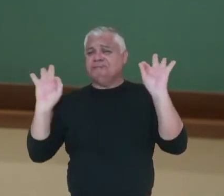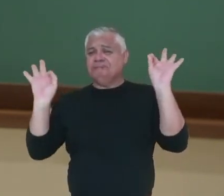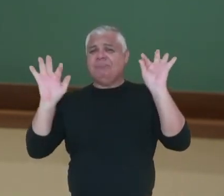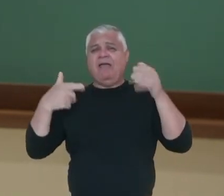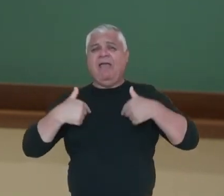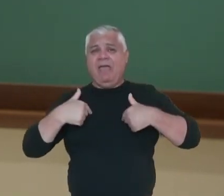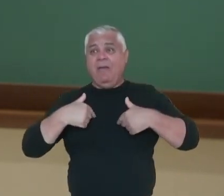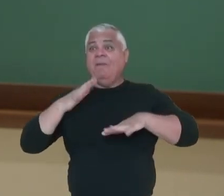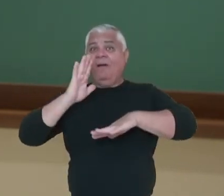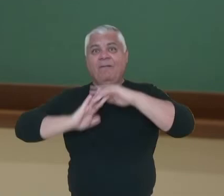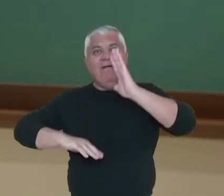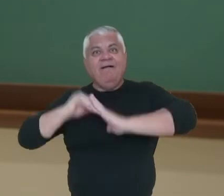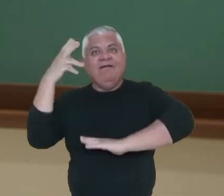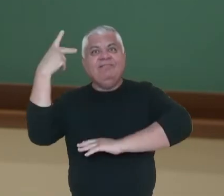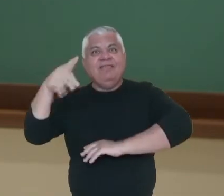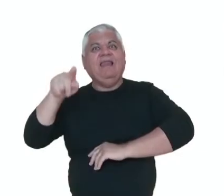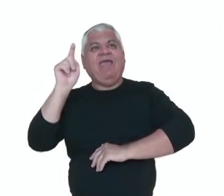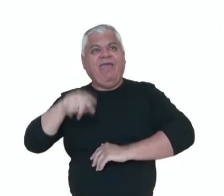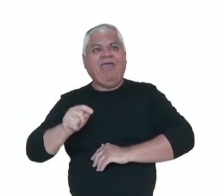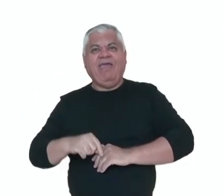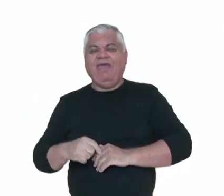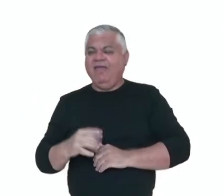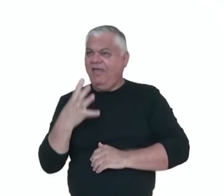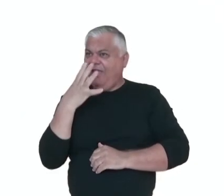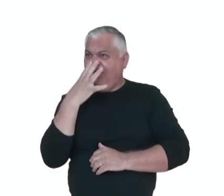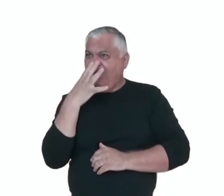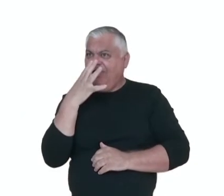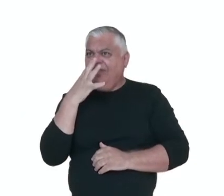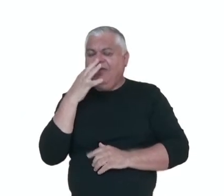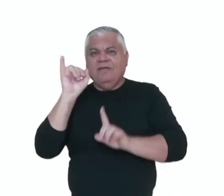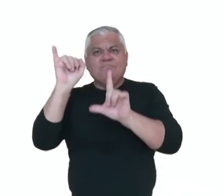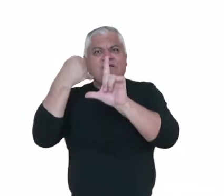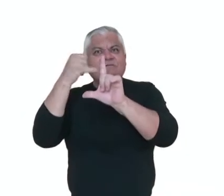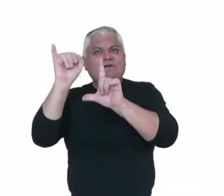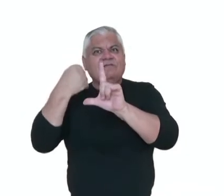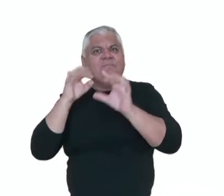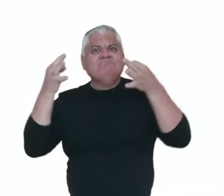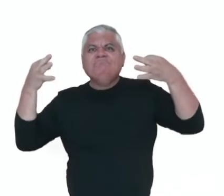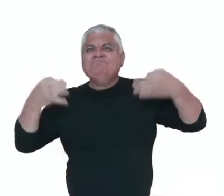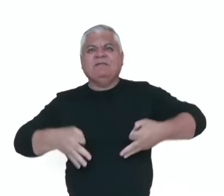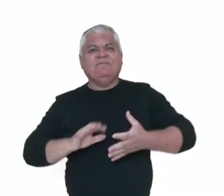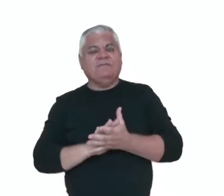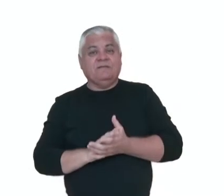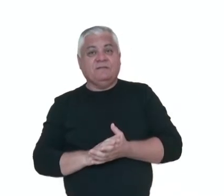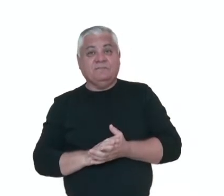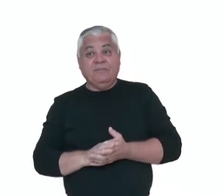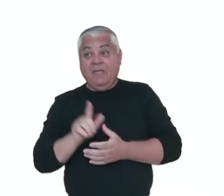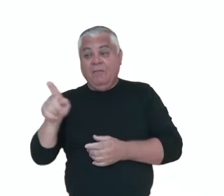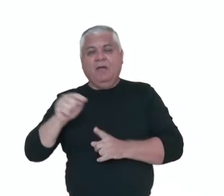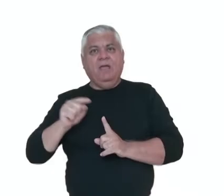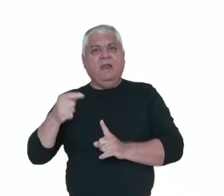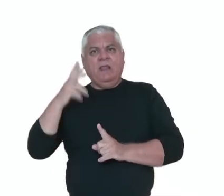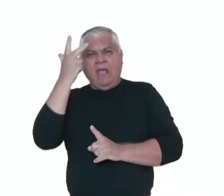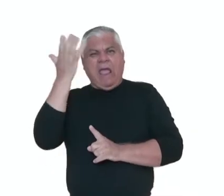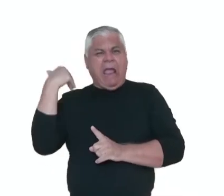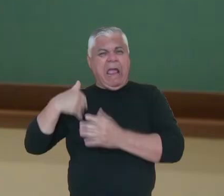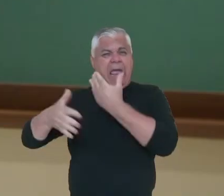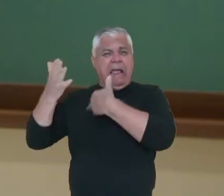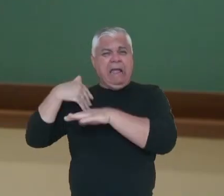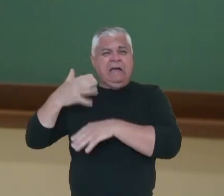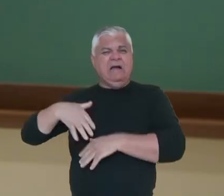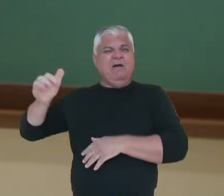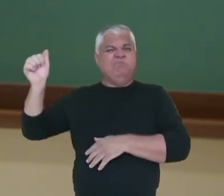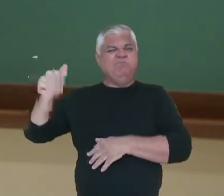impressionismo, mas ele já fazia uma pintura bem estilo impressionista. E quando fala que essas pessoas na época não foram reconhecidas, foram reconhecidas somente